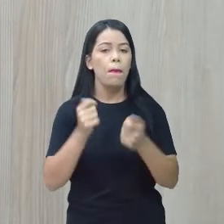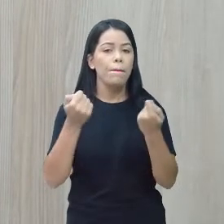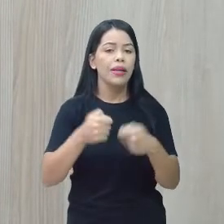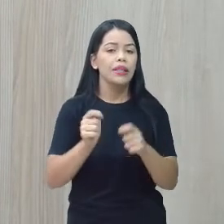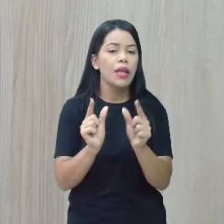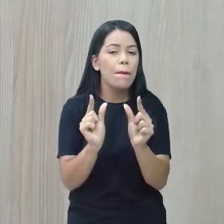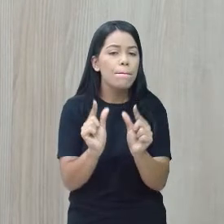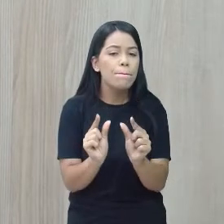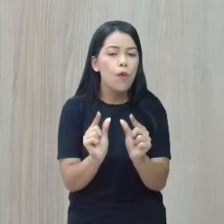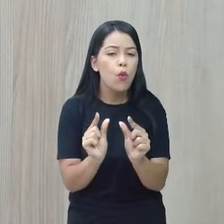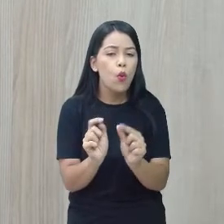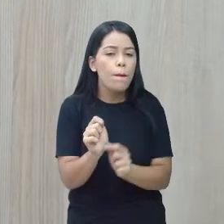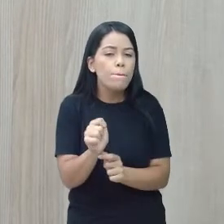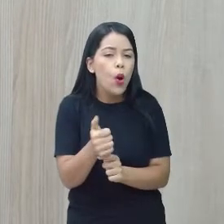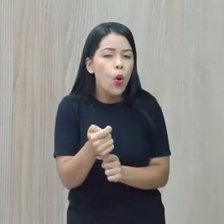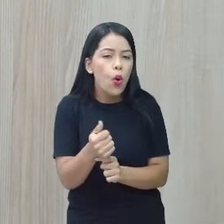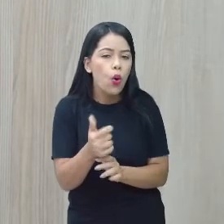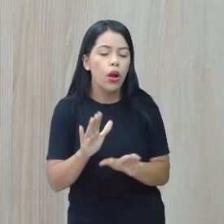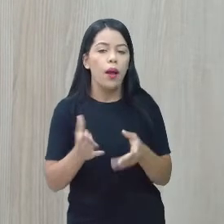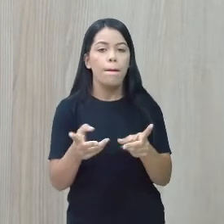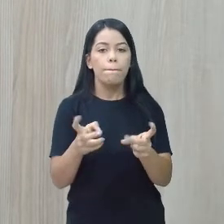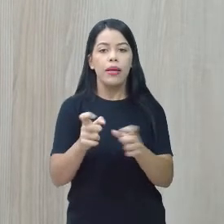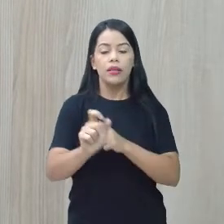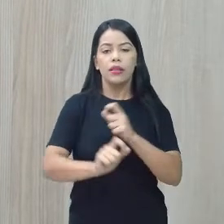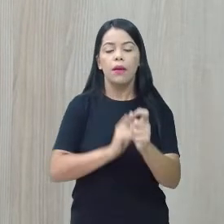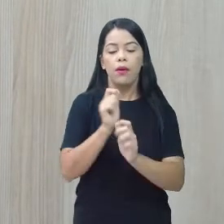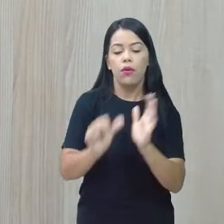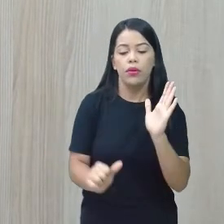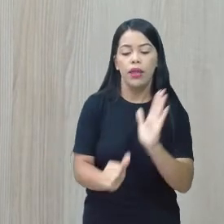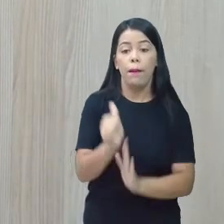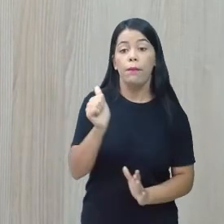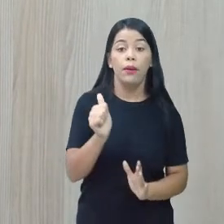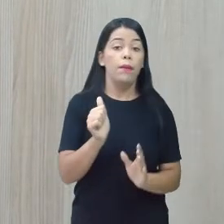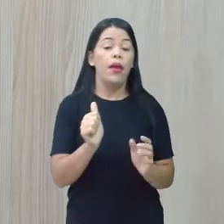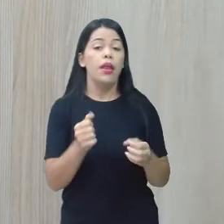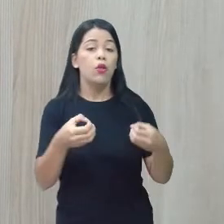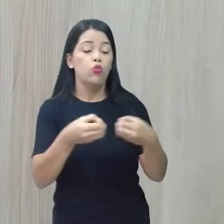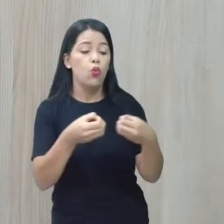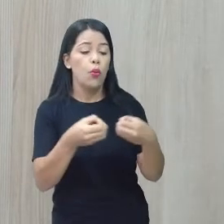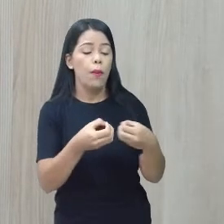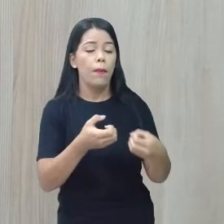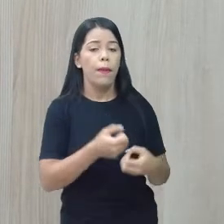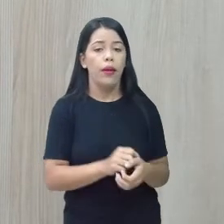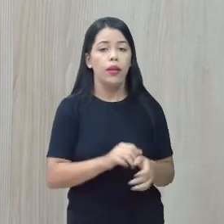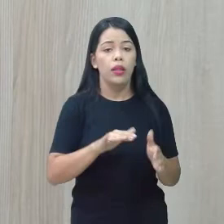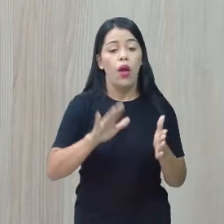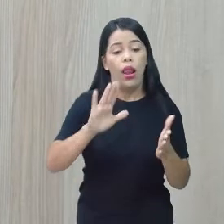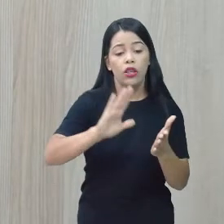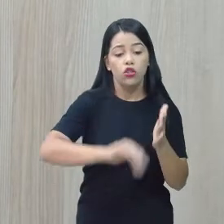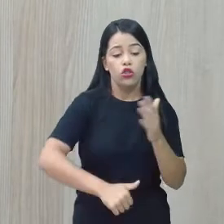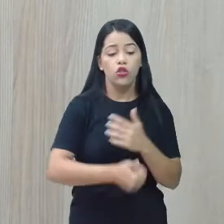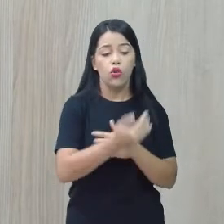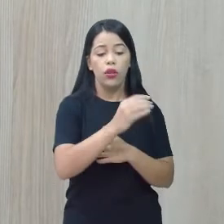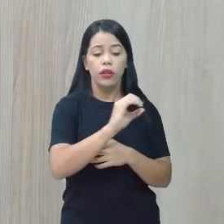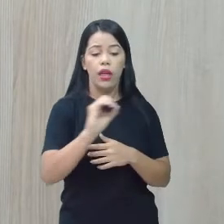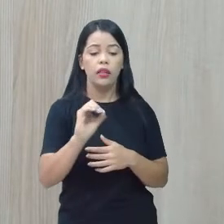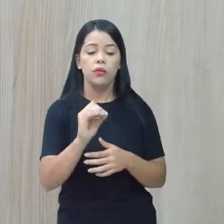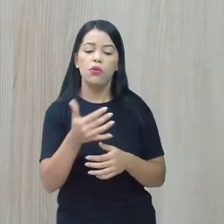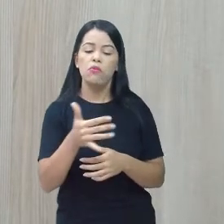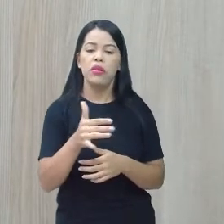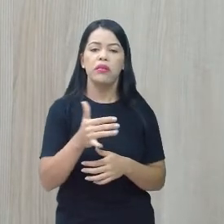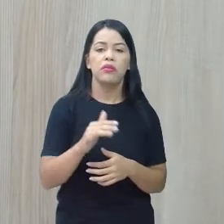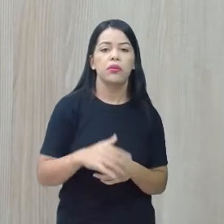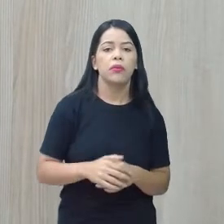tá bom? Pode notar que na primeira aproximação que ela fez lá, ela retirou 10.000 e pouco, mas ela tirou 10.000 e pouco